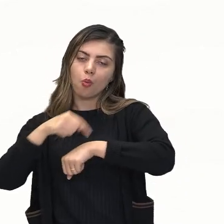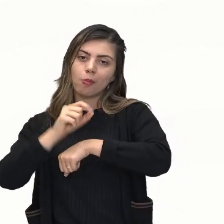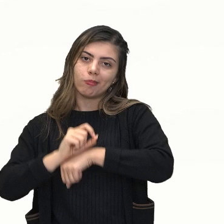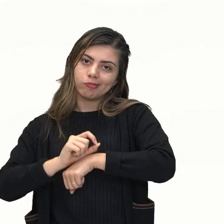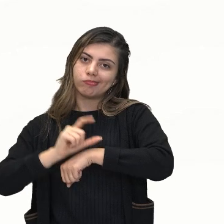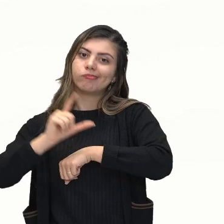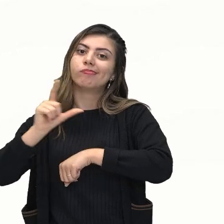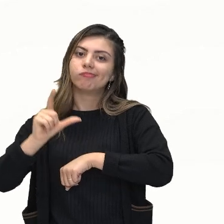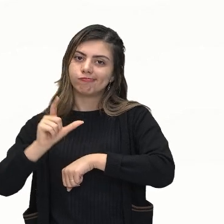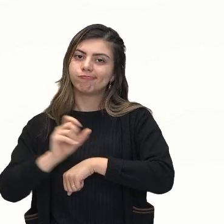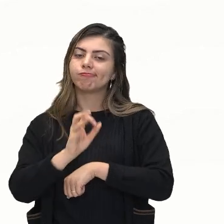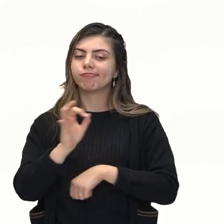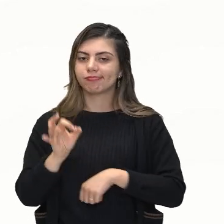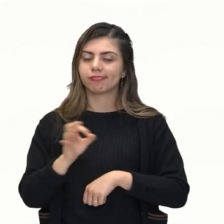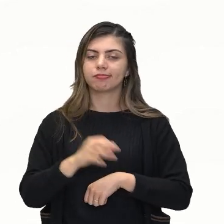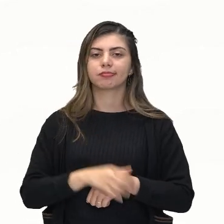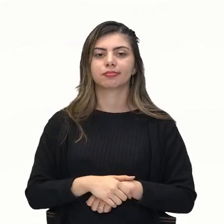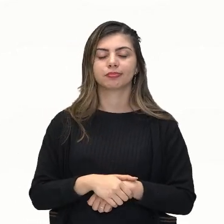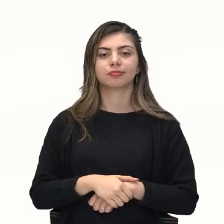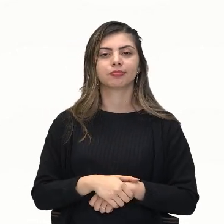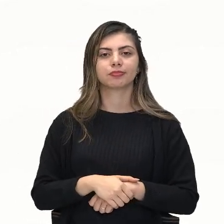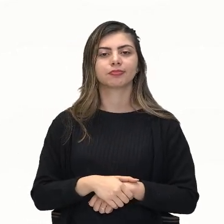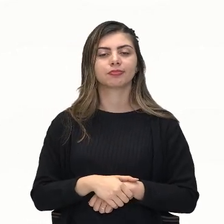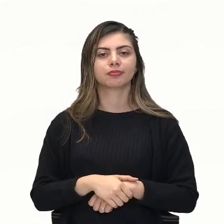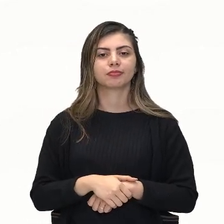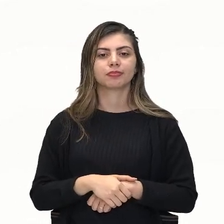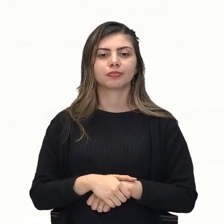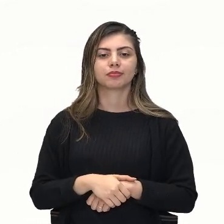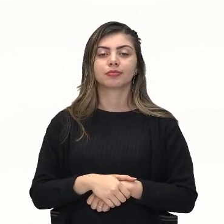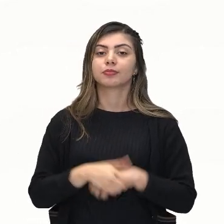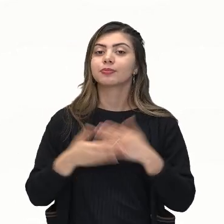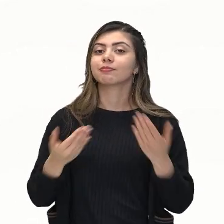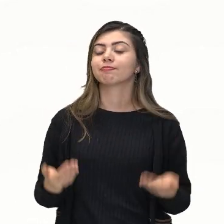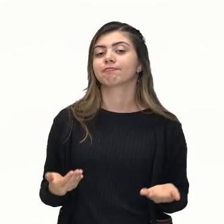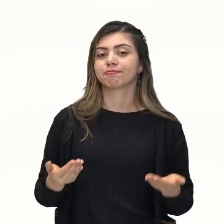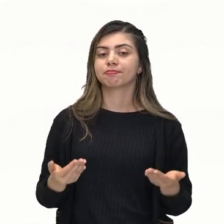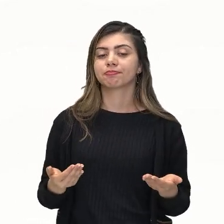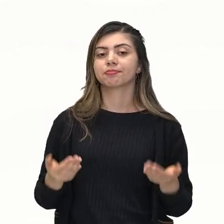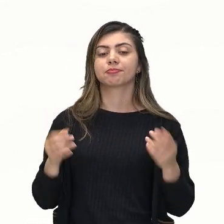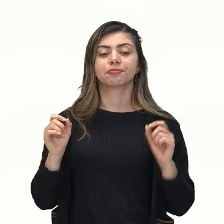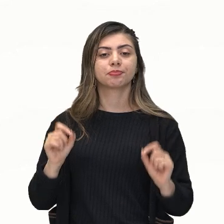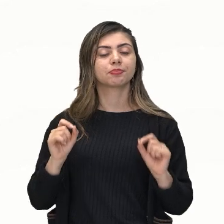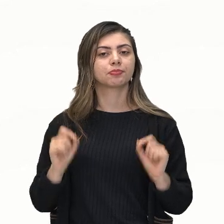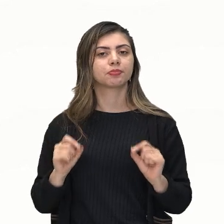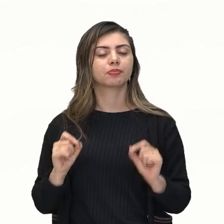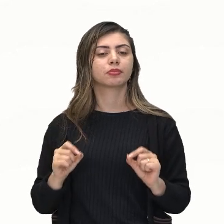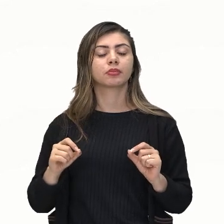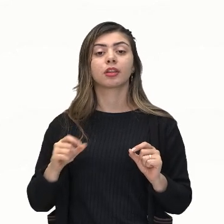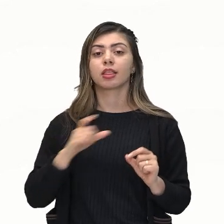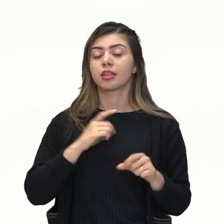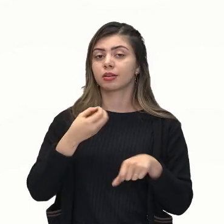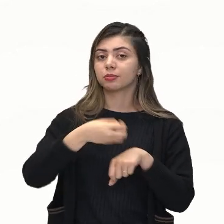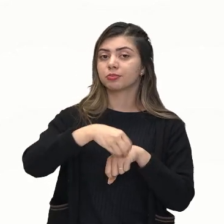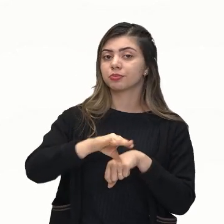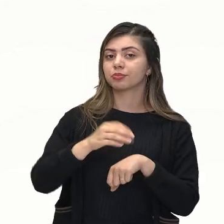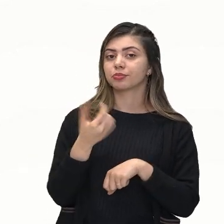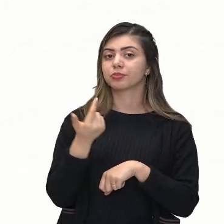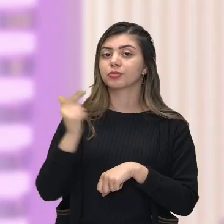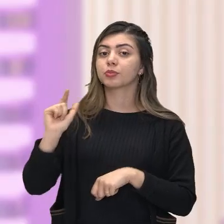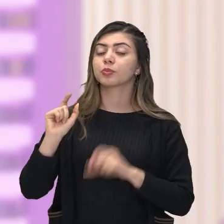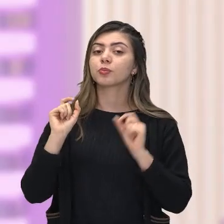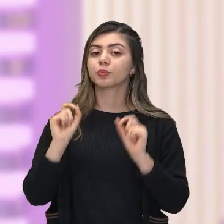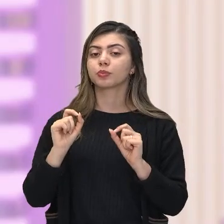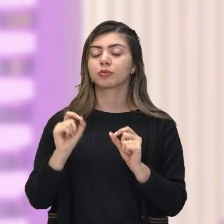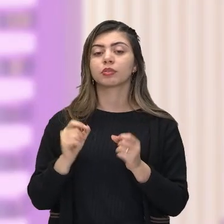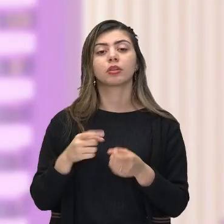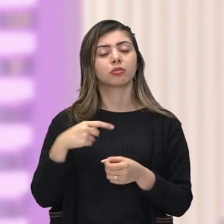demorar mais. Certo, pessoal? Então, Uma outra dica que eu dou para vocês, tá bom? A gente